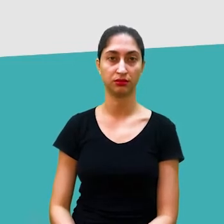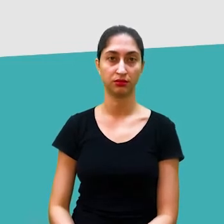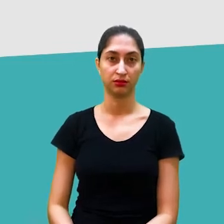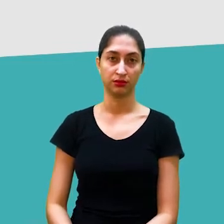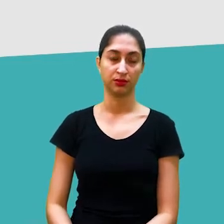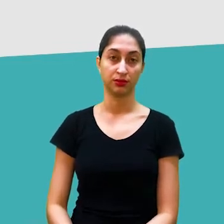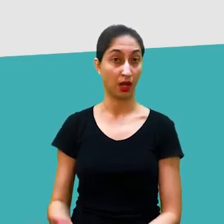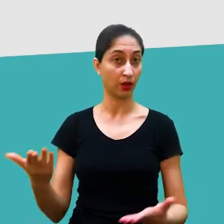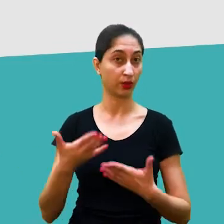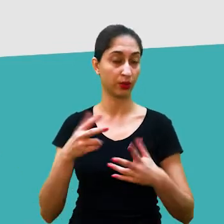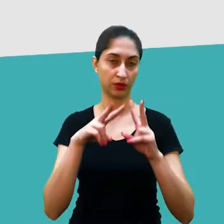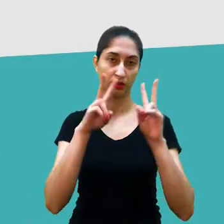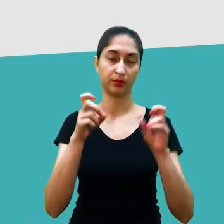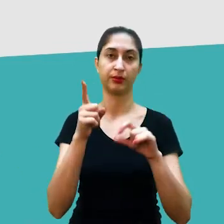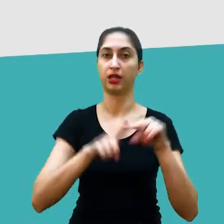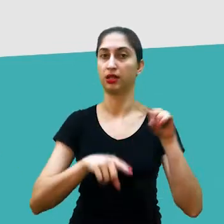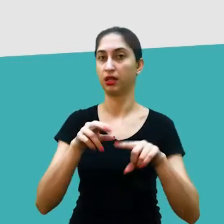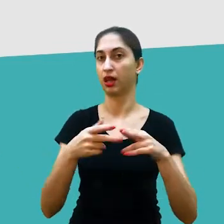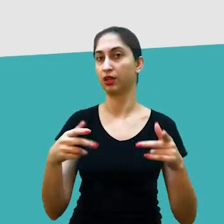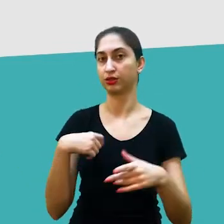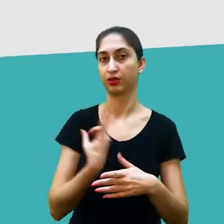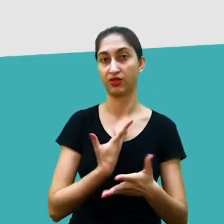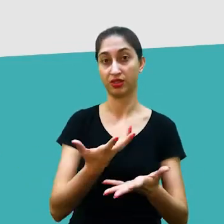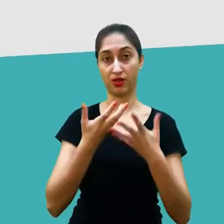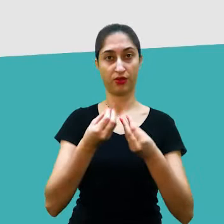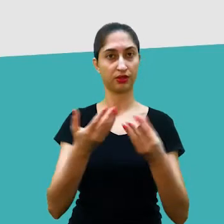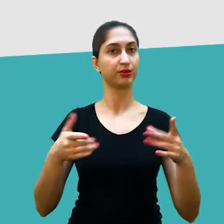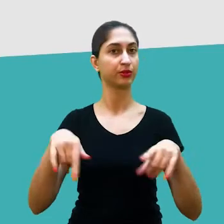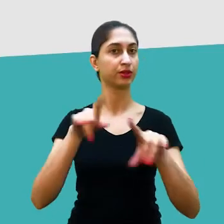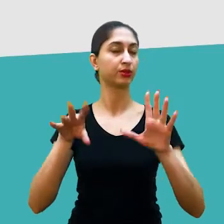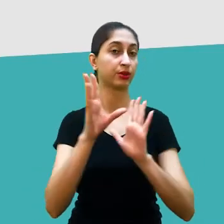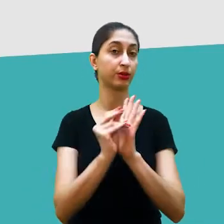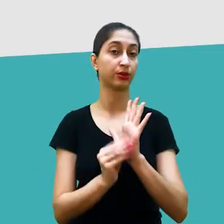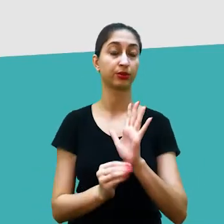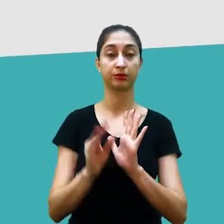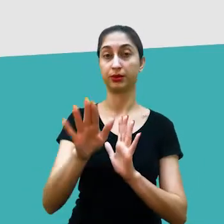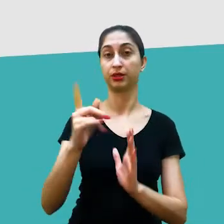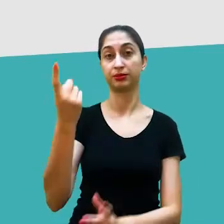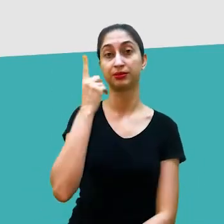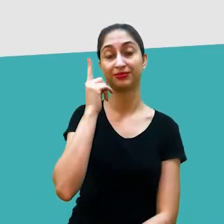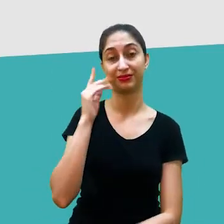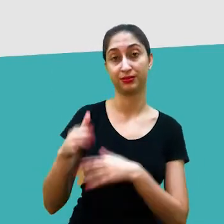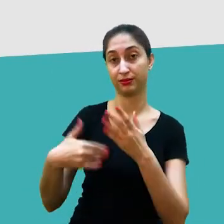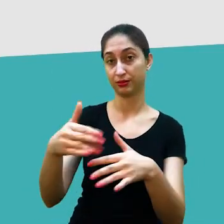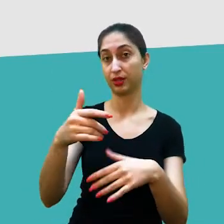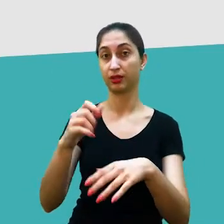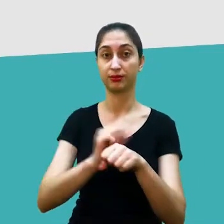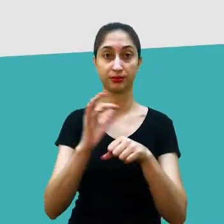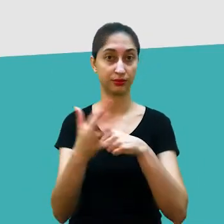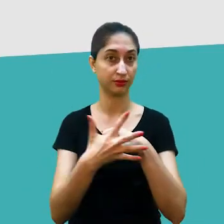dos materiais, né, que é o que a gente quer trazer aqui, mas pensar que nesse processo aí da pandemia e